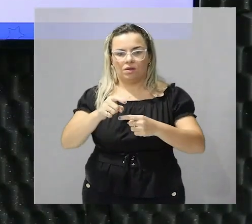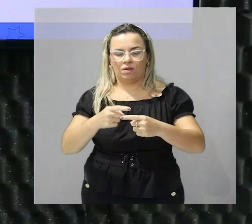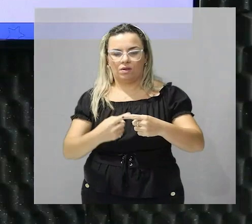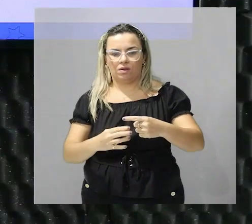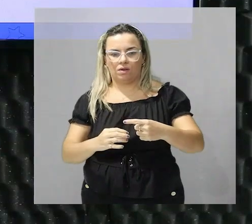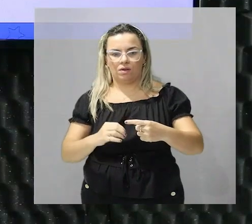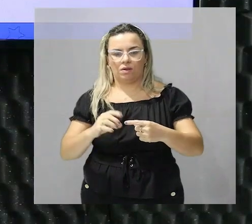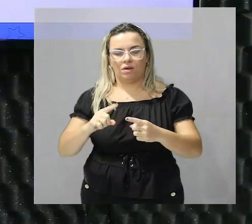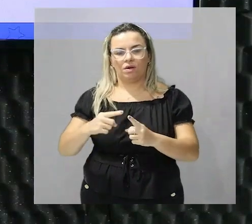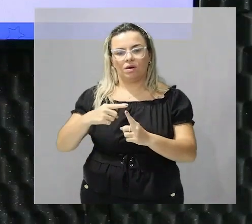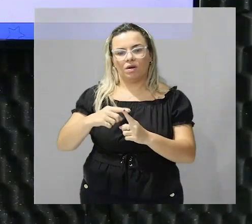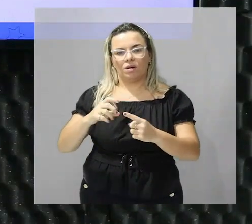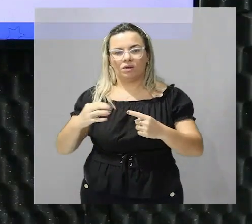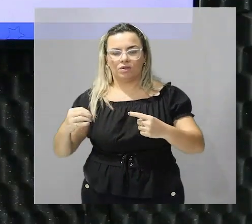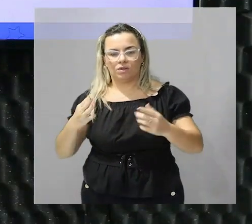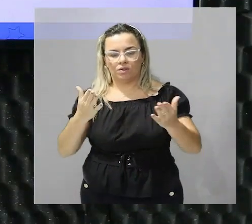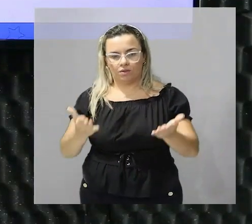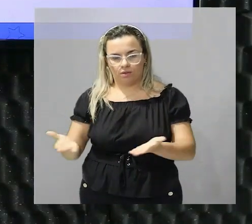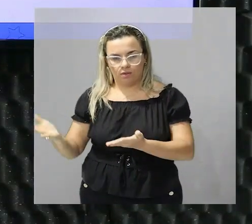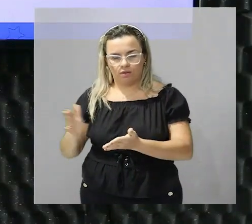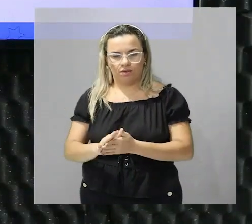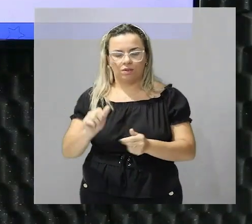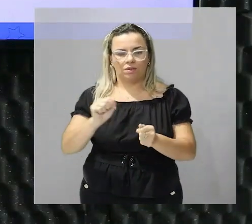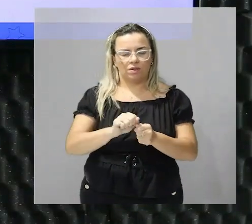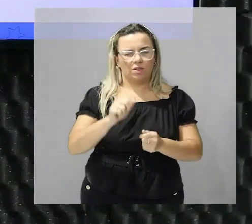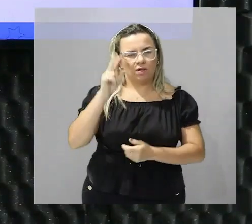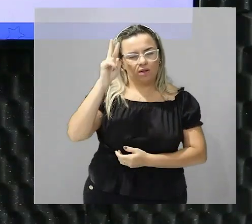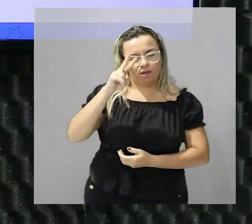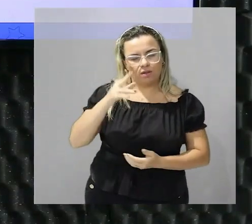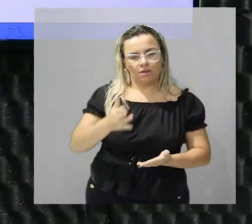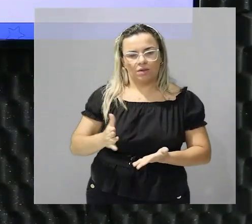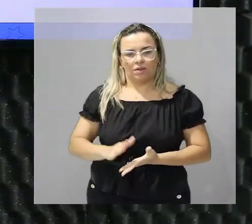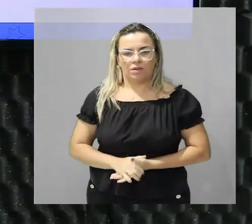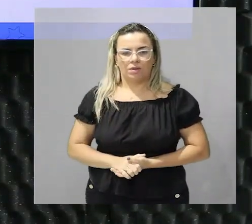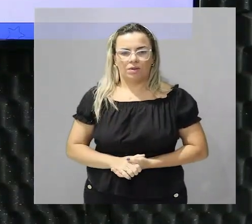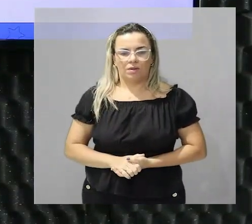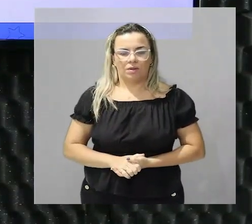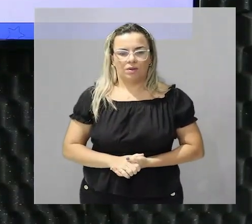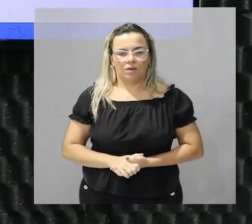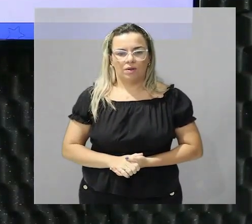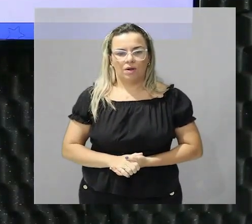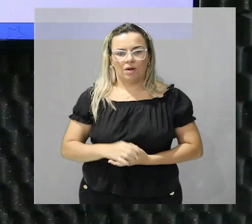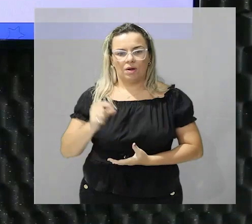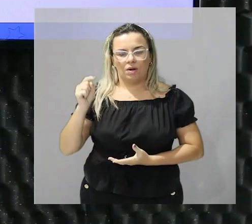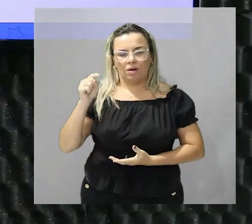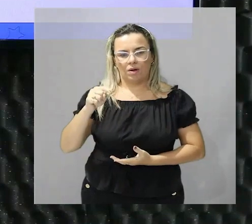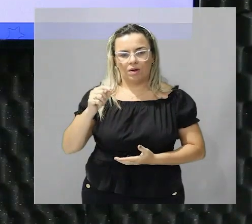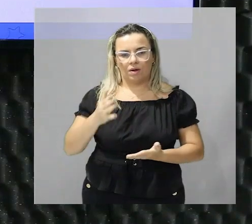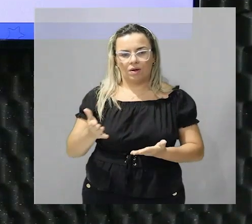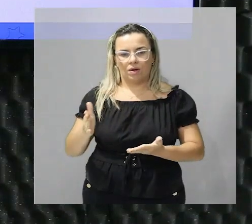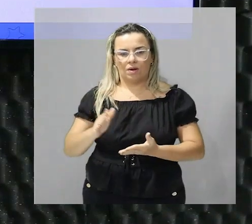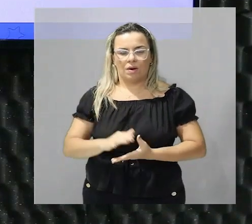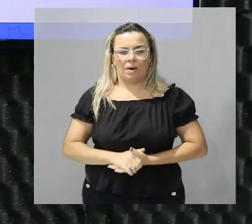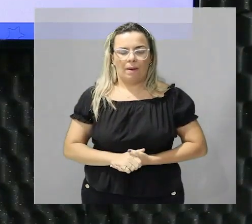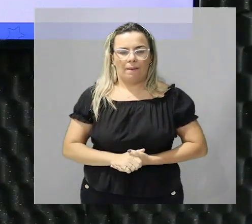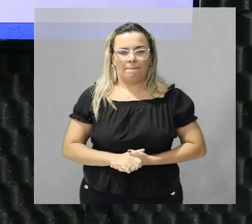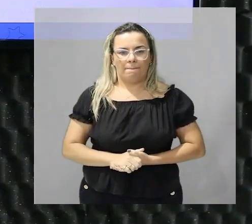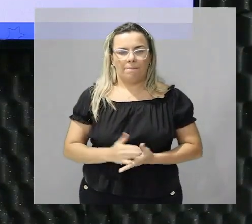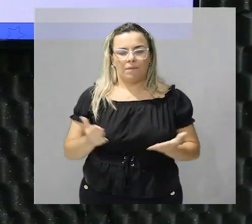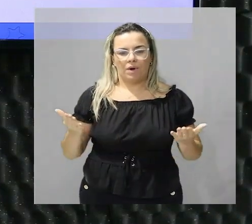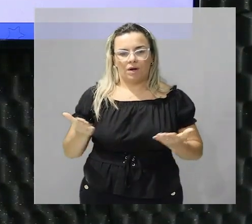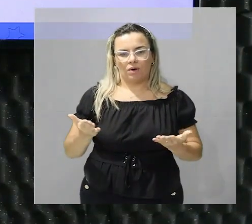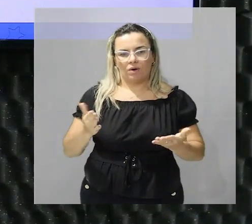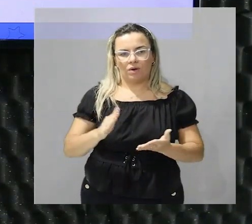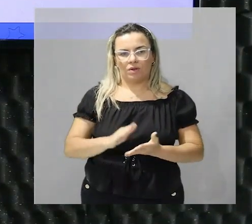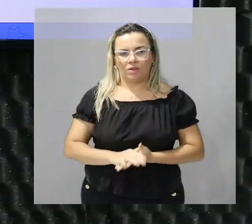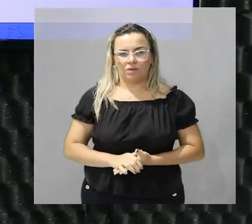mais B. Então, lá no lugar do A, menos 1 sobre 10 vezes X, que é a mesma coisa de menos X sobre 10, e o